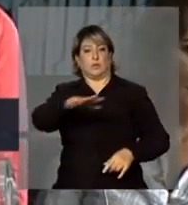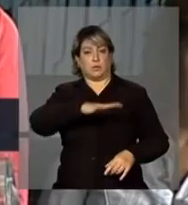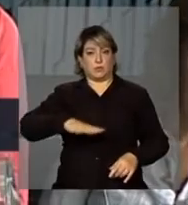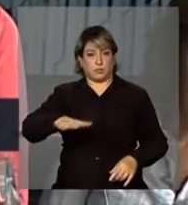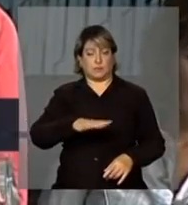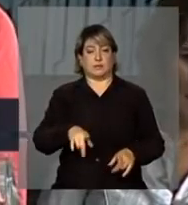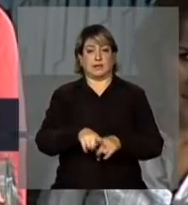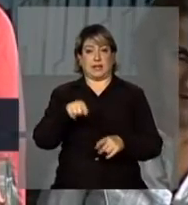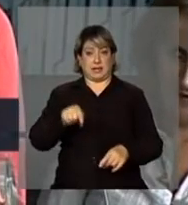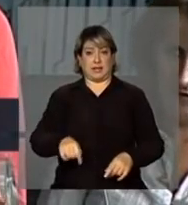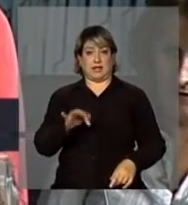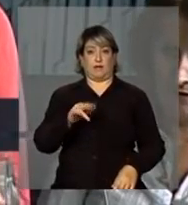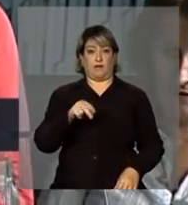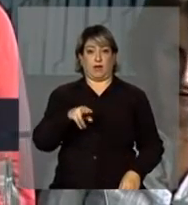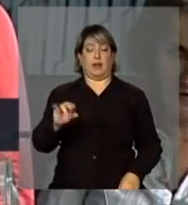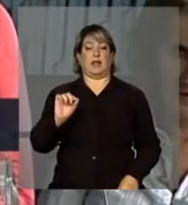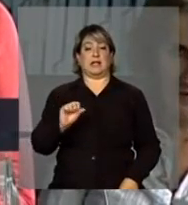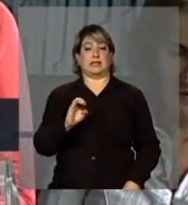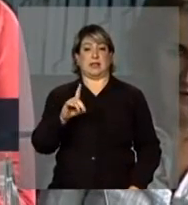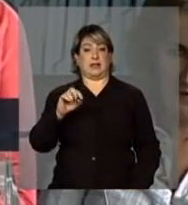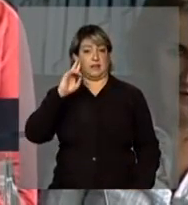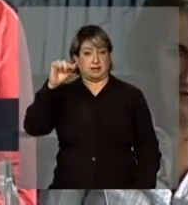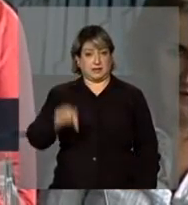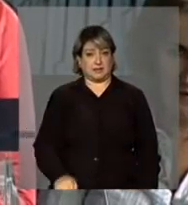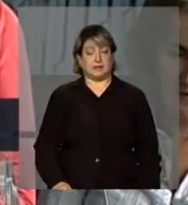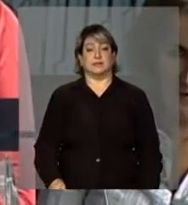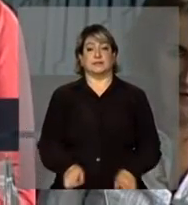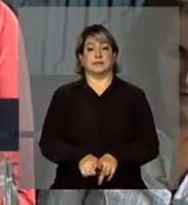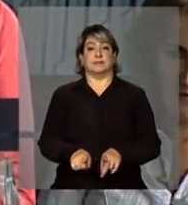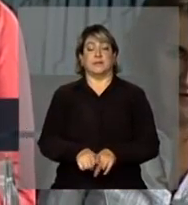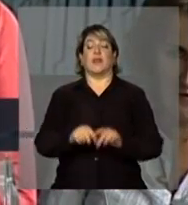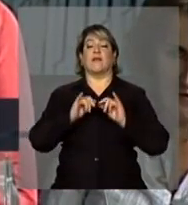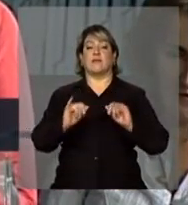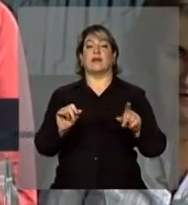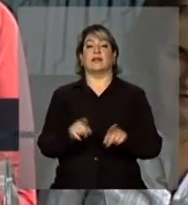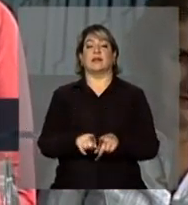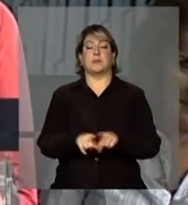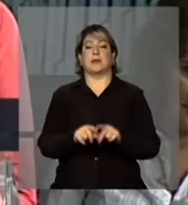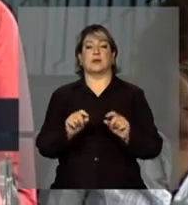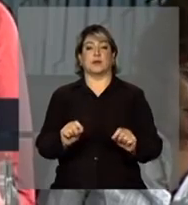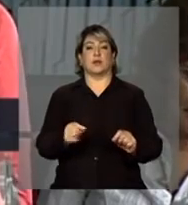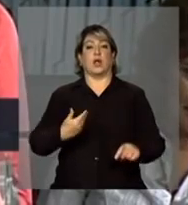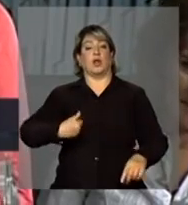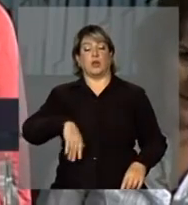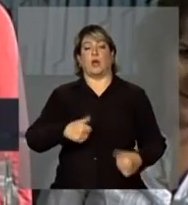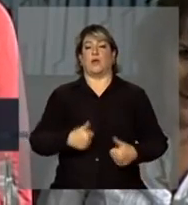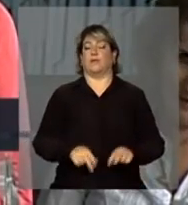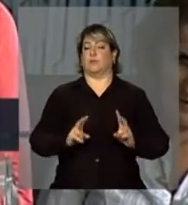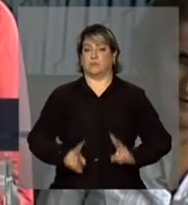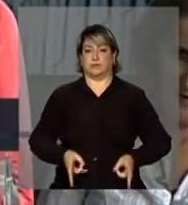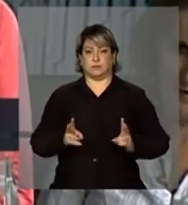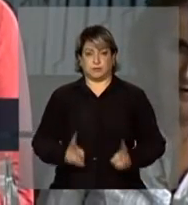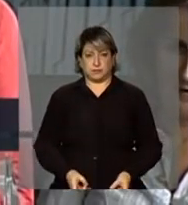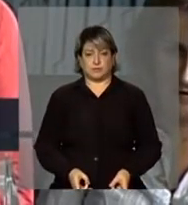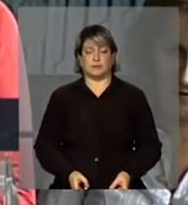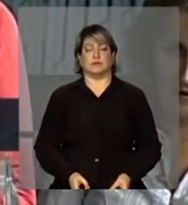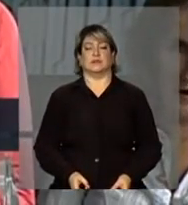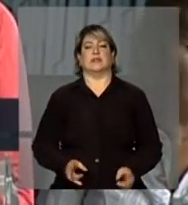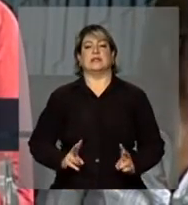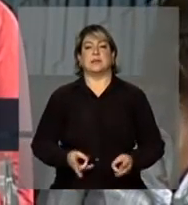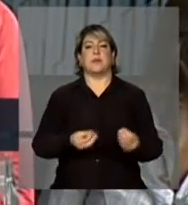na FUNAI sede. E dizer também que a gente permanece sempre